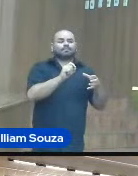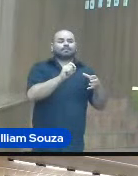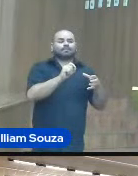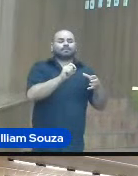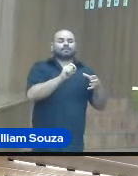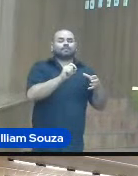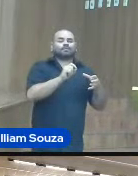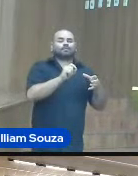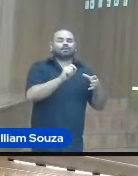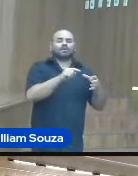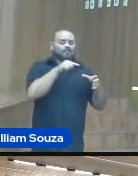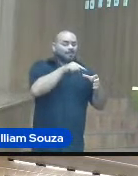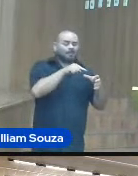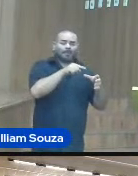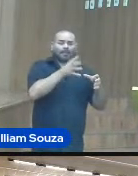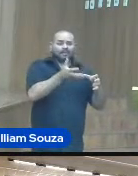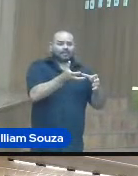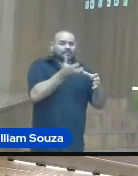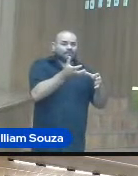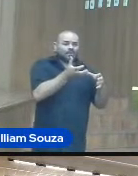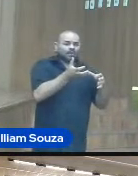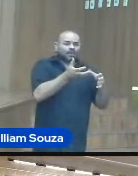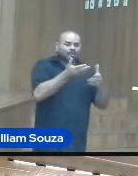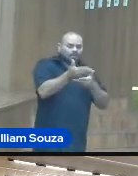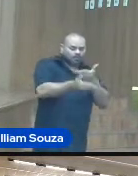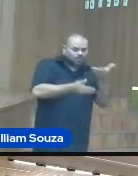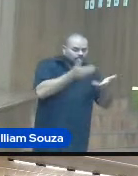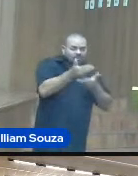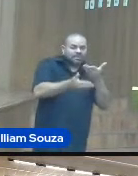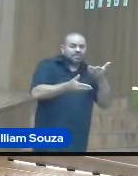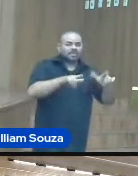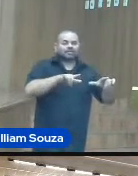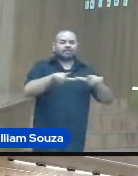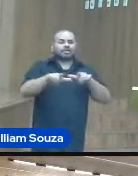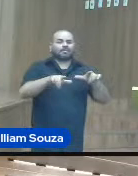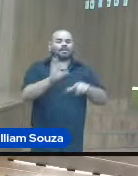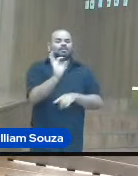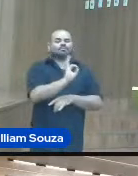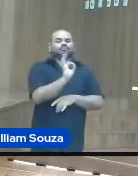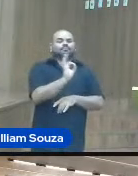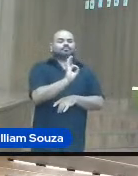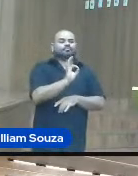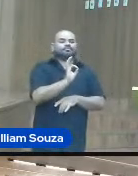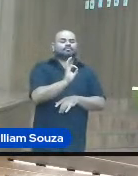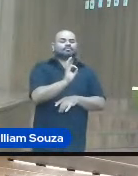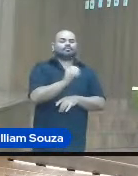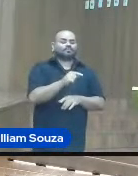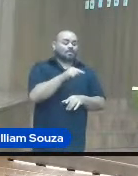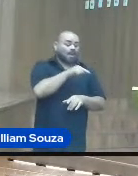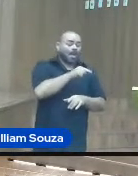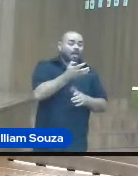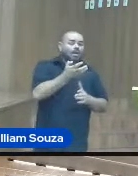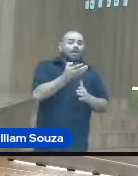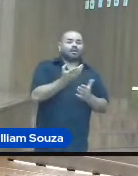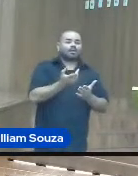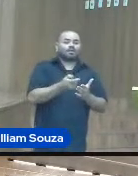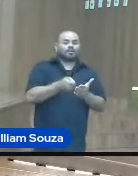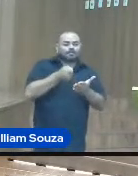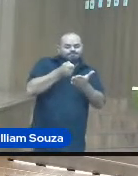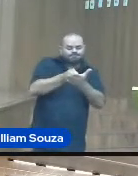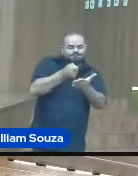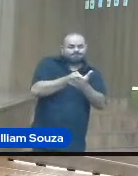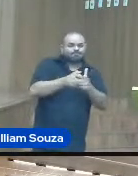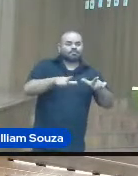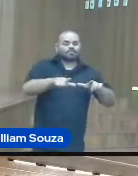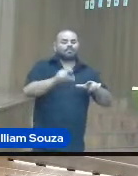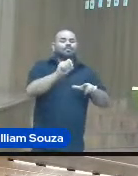ela não queria negociar com o trabalhador, né? Ela queria explorar o trabalhador para tentar sobreviver.